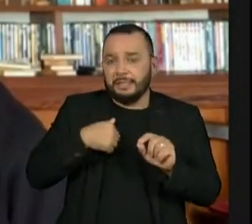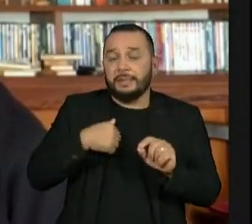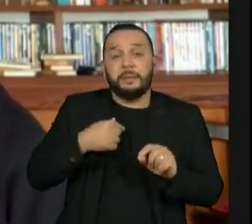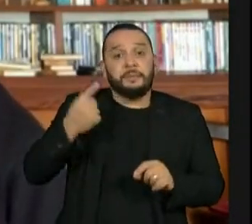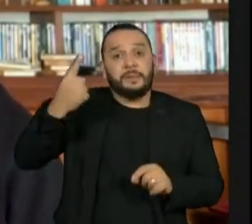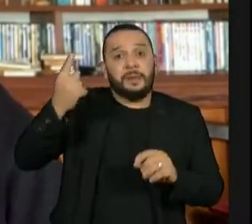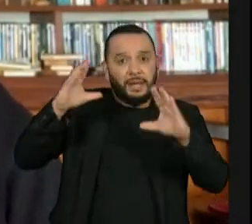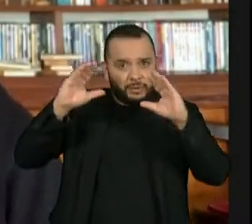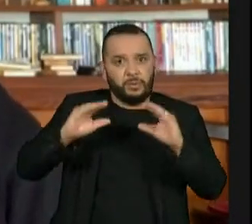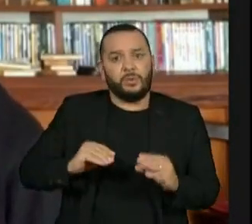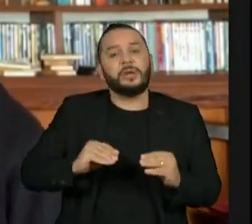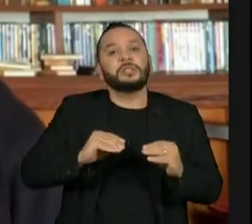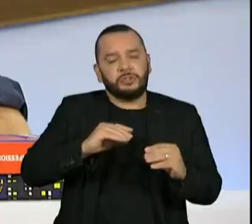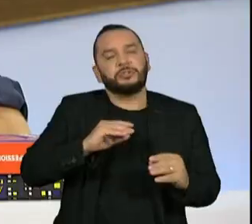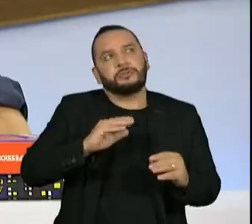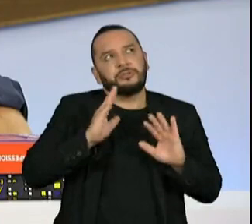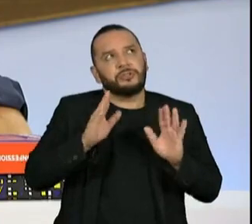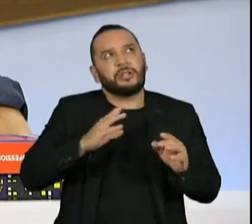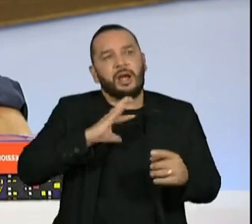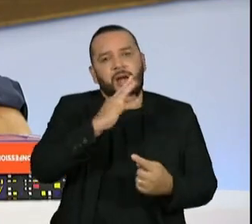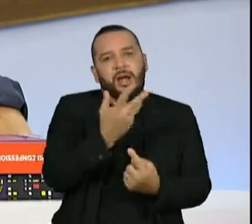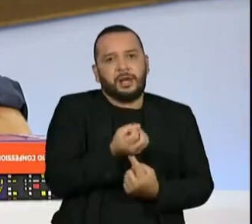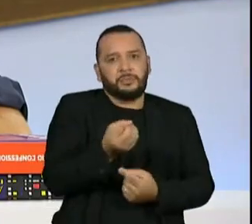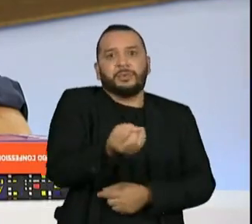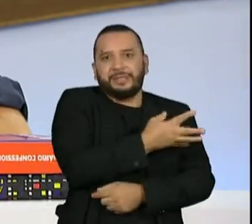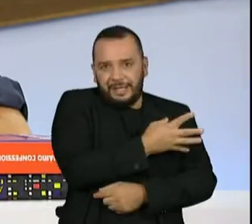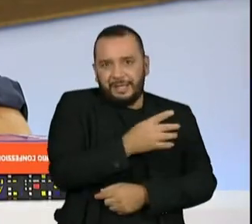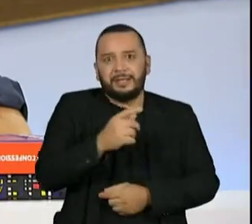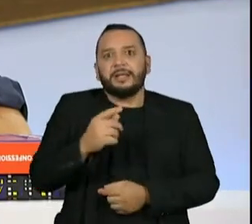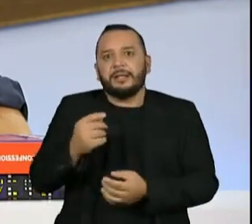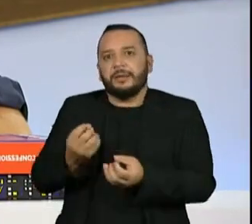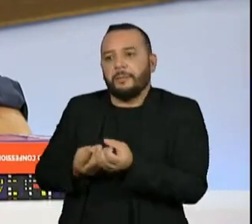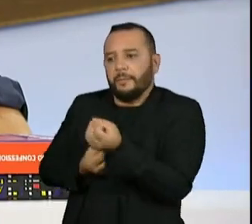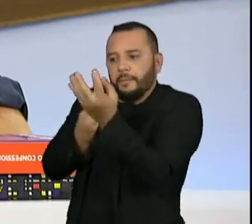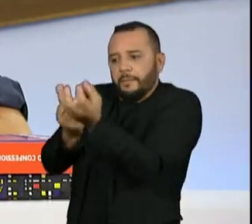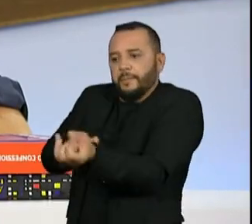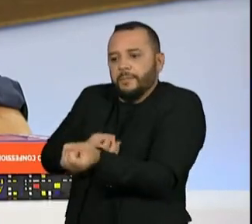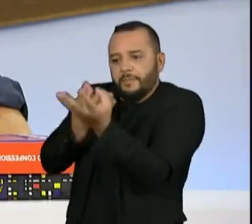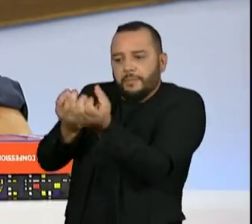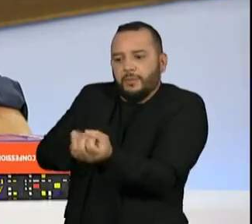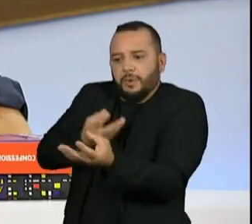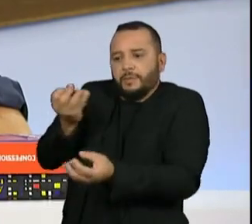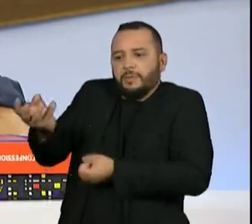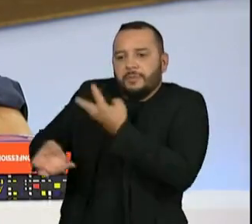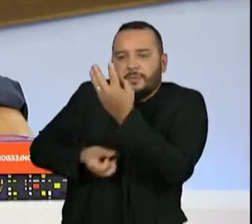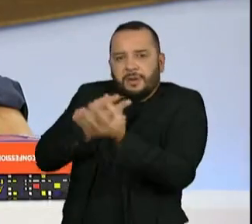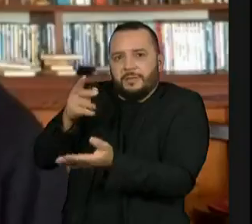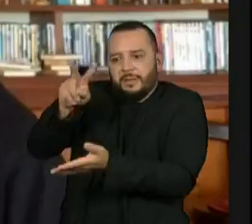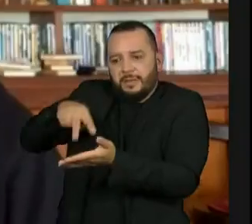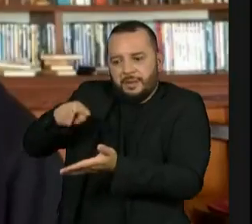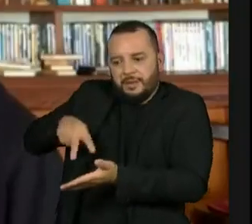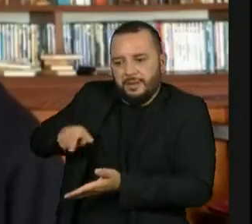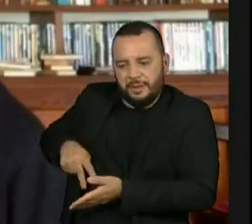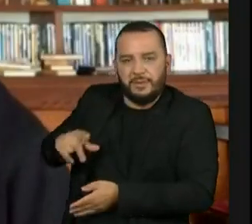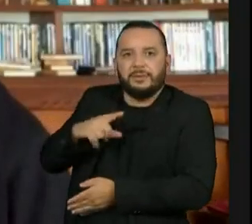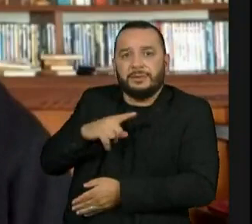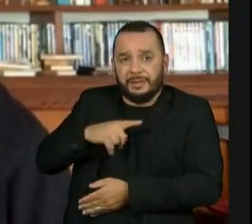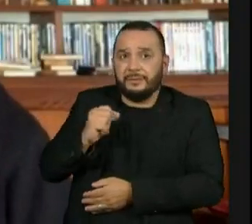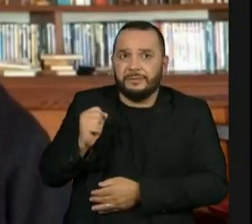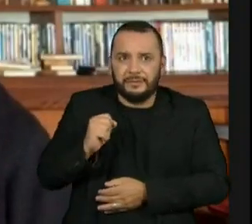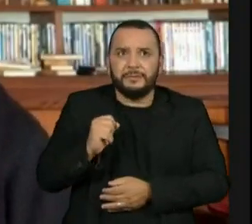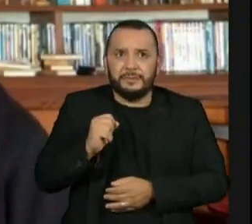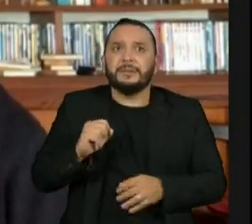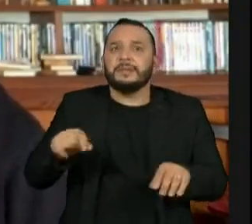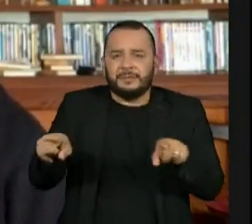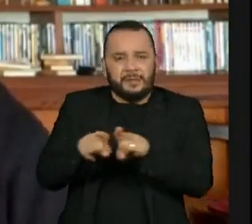também leu os seus poemas lá. Depois ele continuou sendo amigo dos modernistas. Aí houve uma suposta briga entre